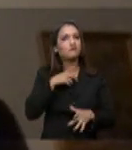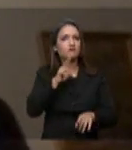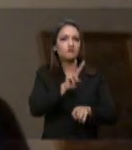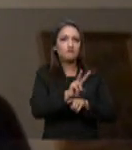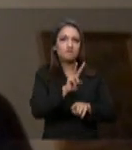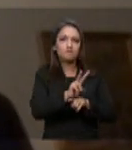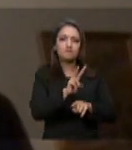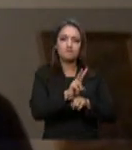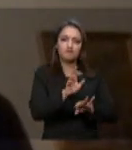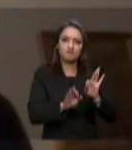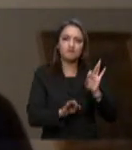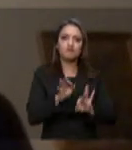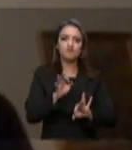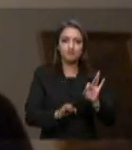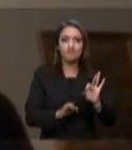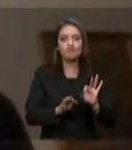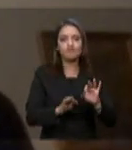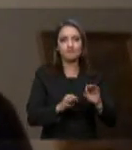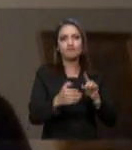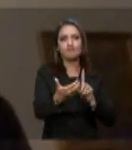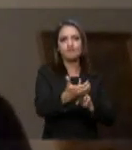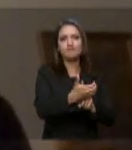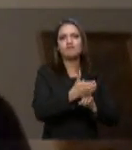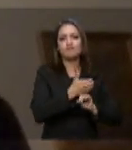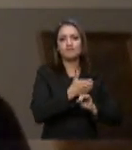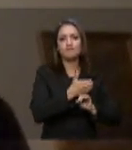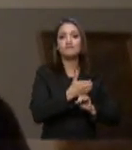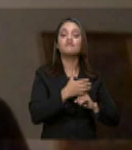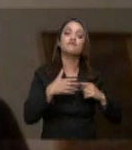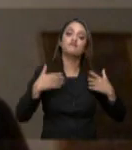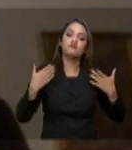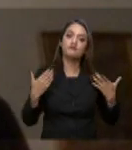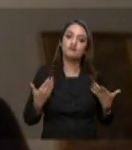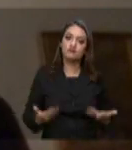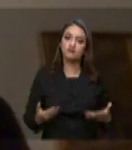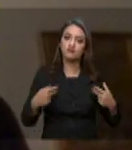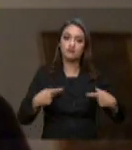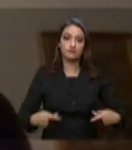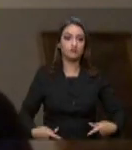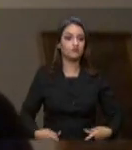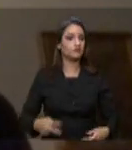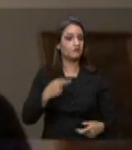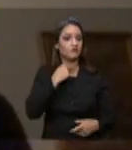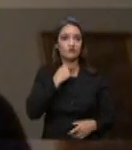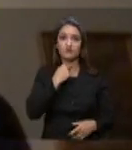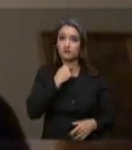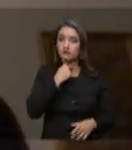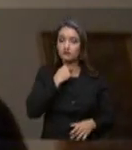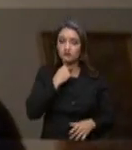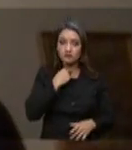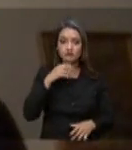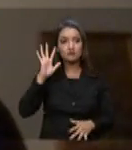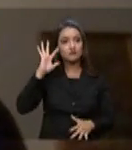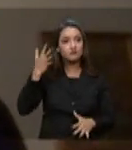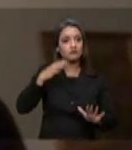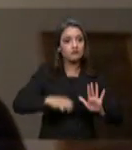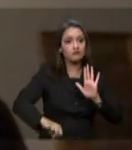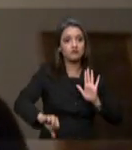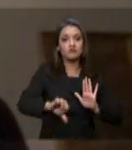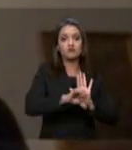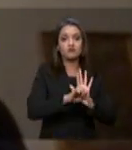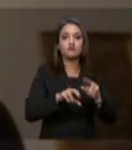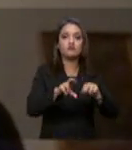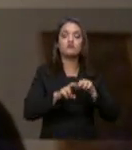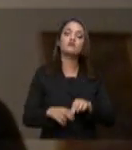com a devida vênia do entendimento encontrar sua conduta não pode ser sancionada criminalmente no que se